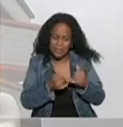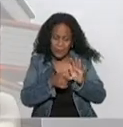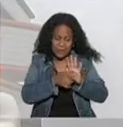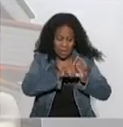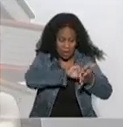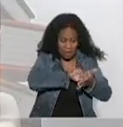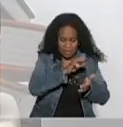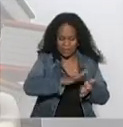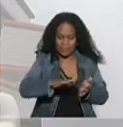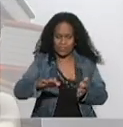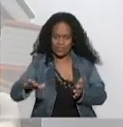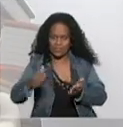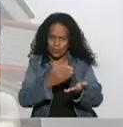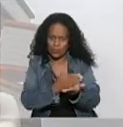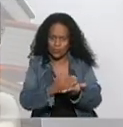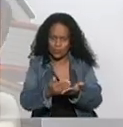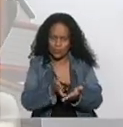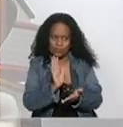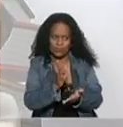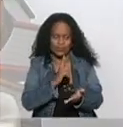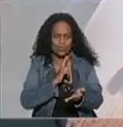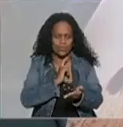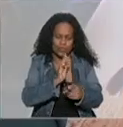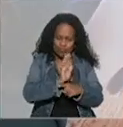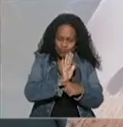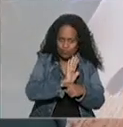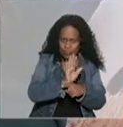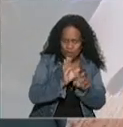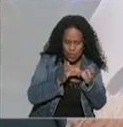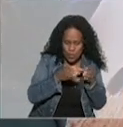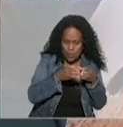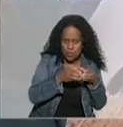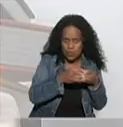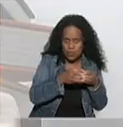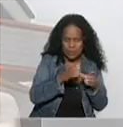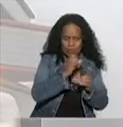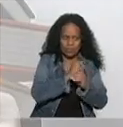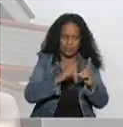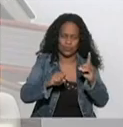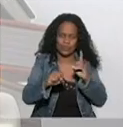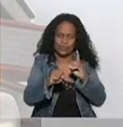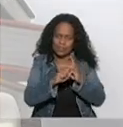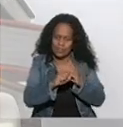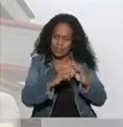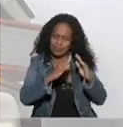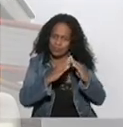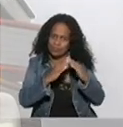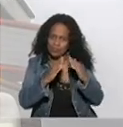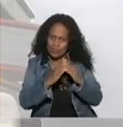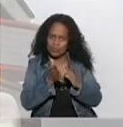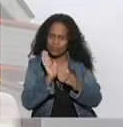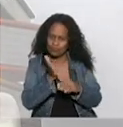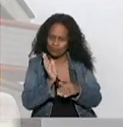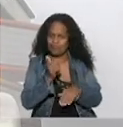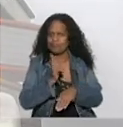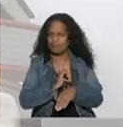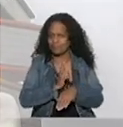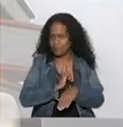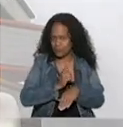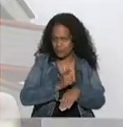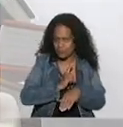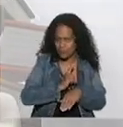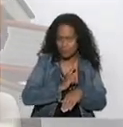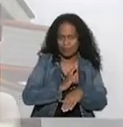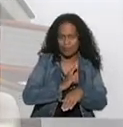não sonhava em... E o nome significa o quê? Então, quando eles começaram a ver o que eles queriam, o que eles não queriam